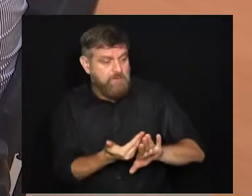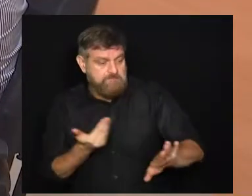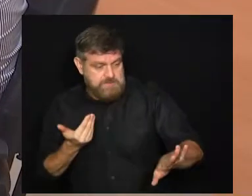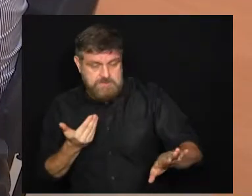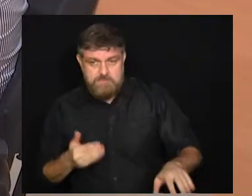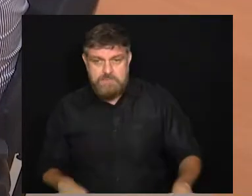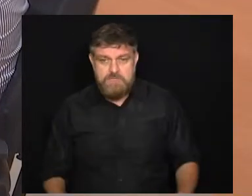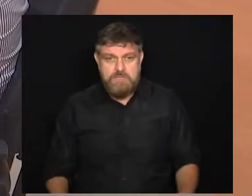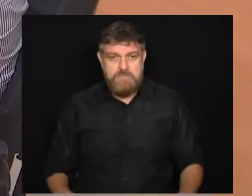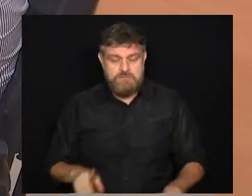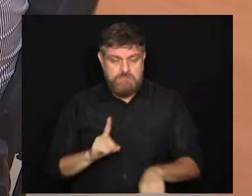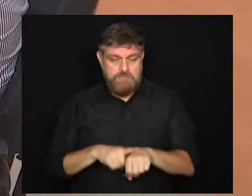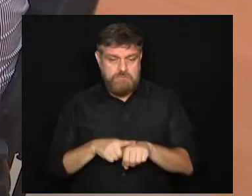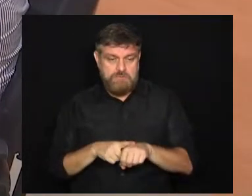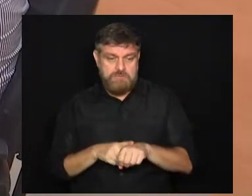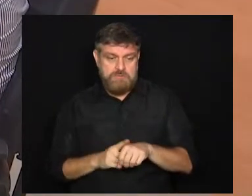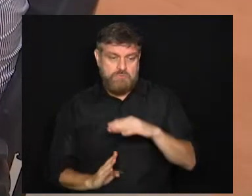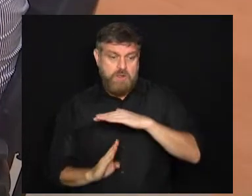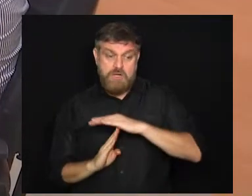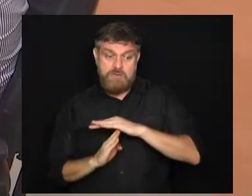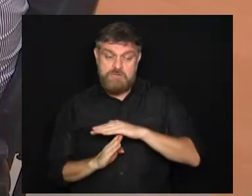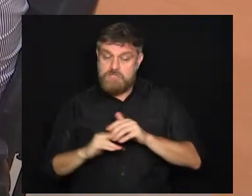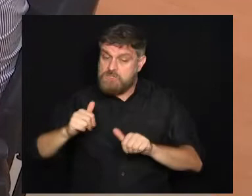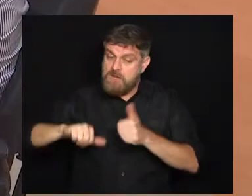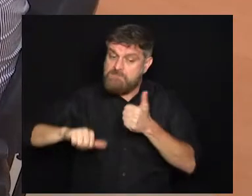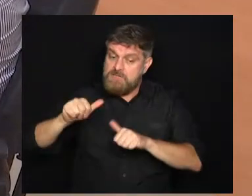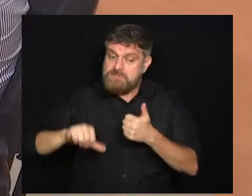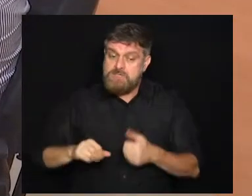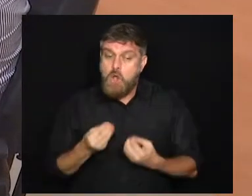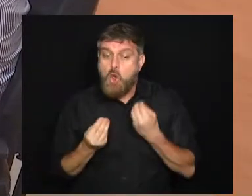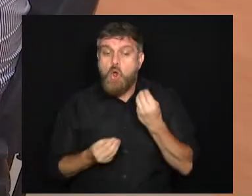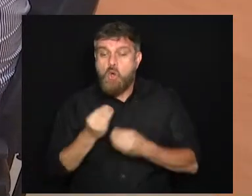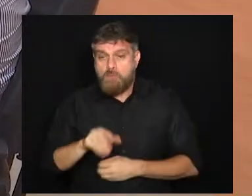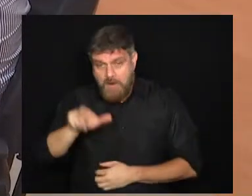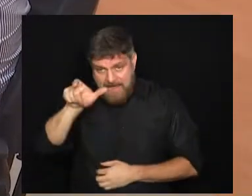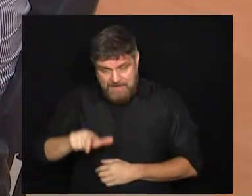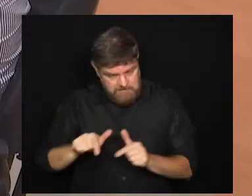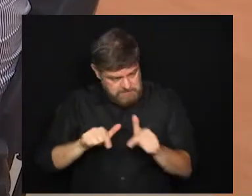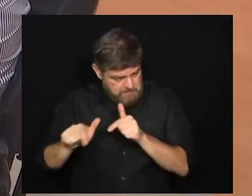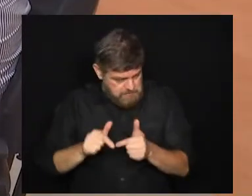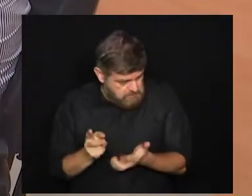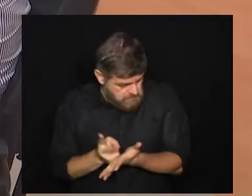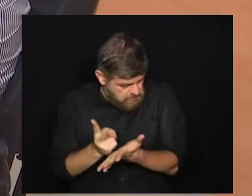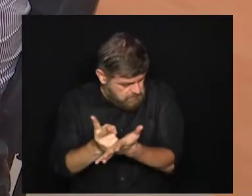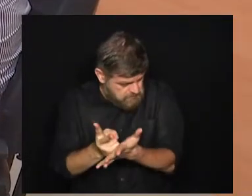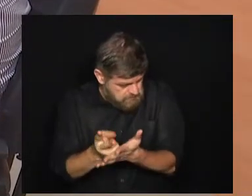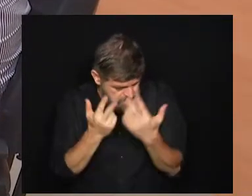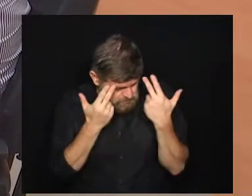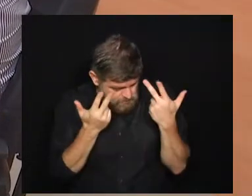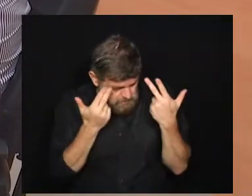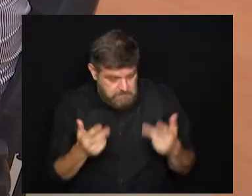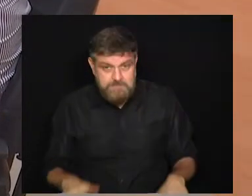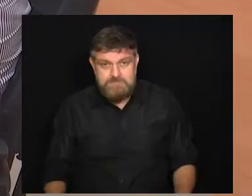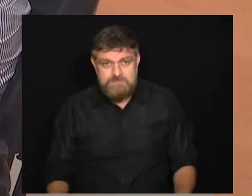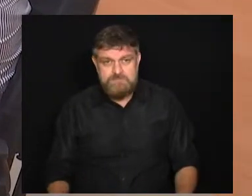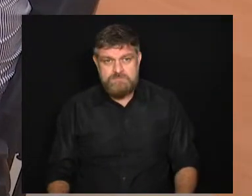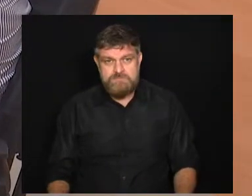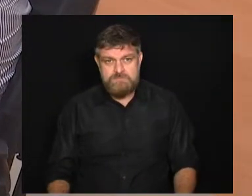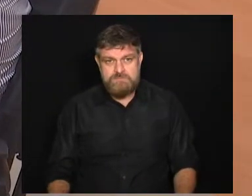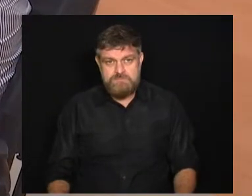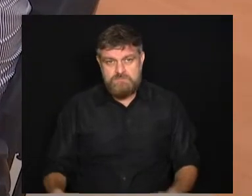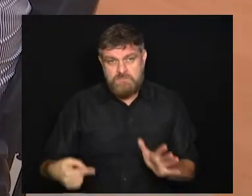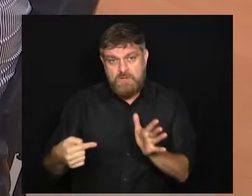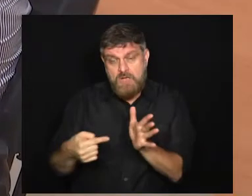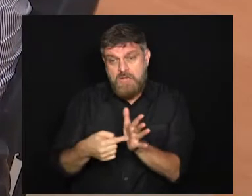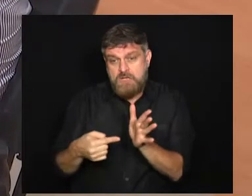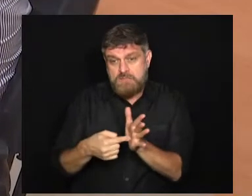que transitório, enquanto se apura? Como é que vai ser nesse aspecto a medida que vocês vão tomar? Como a denúncia, se tratando